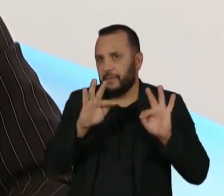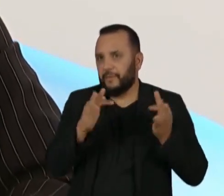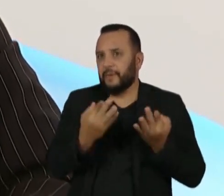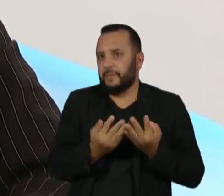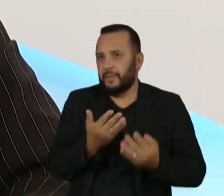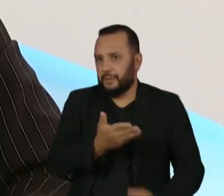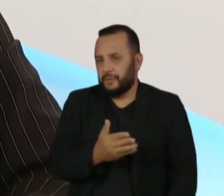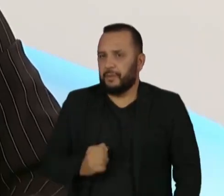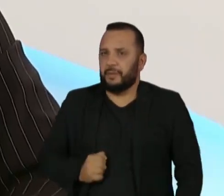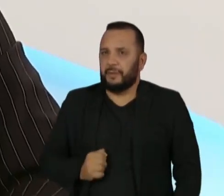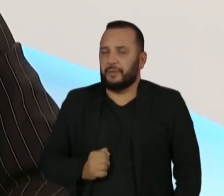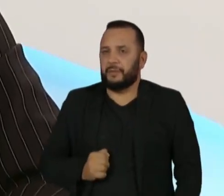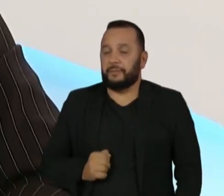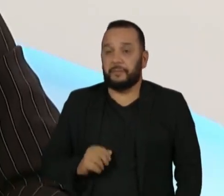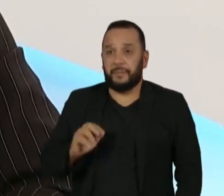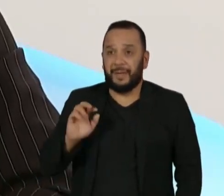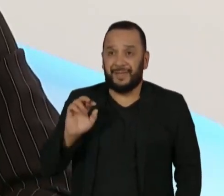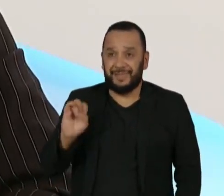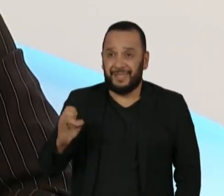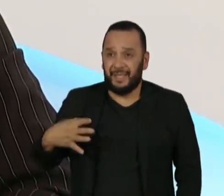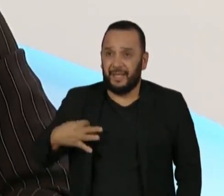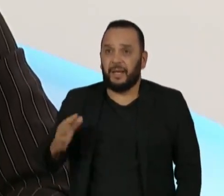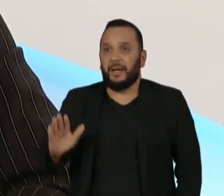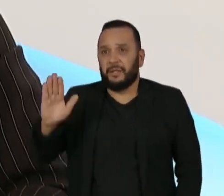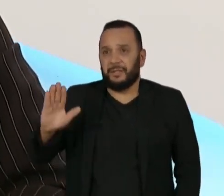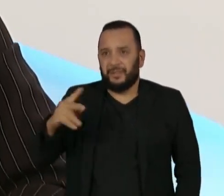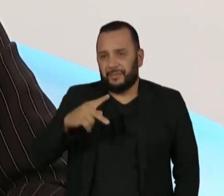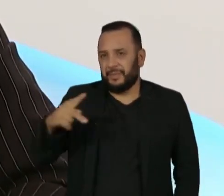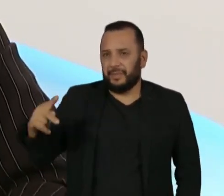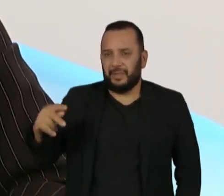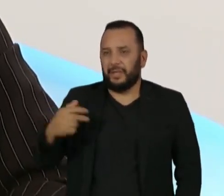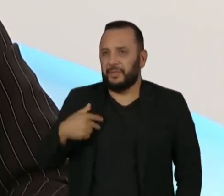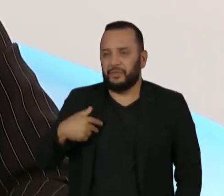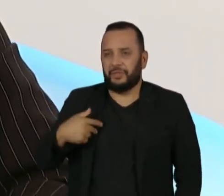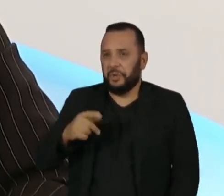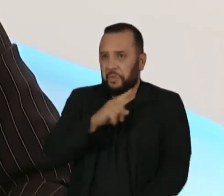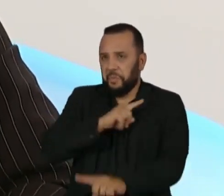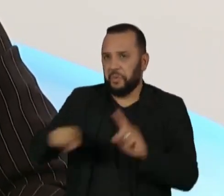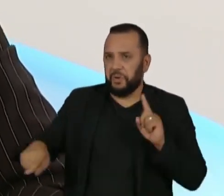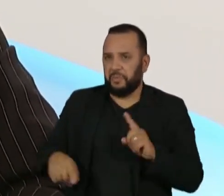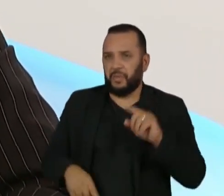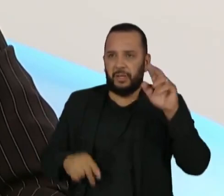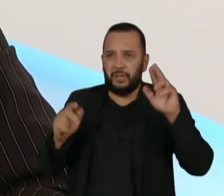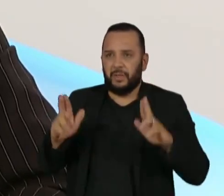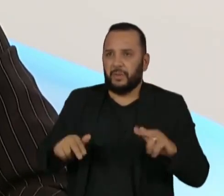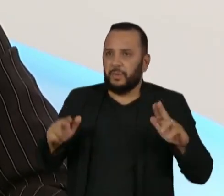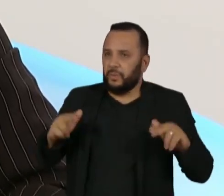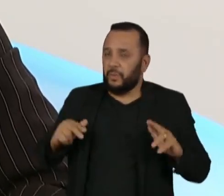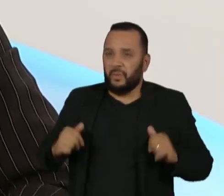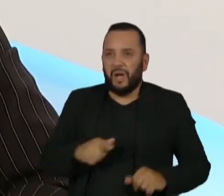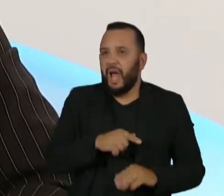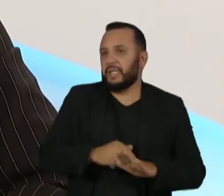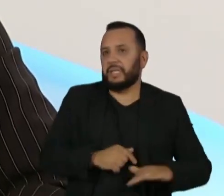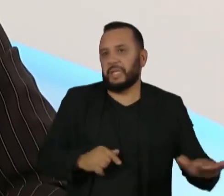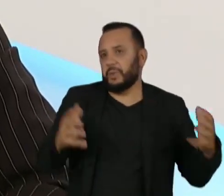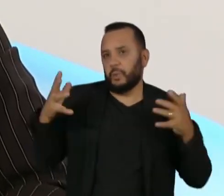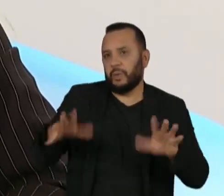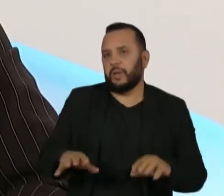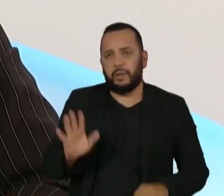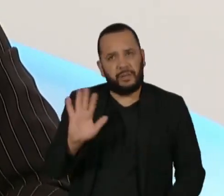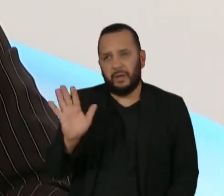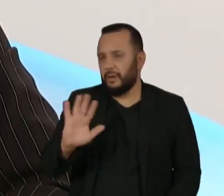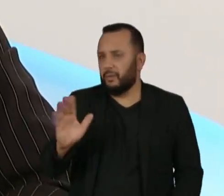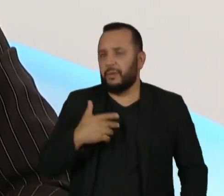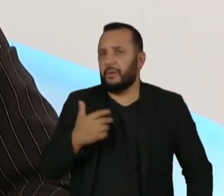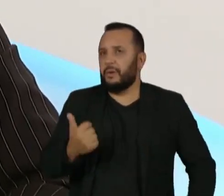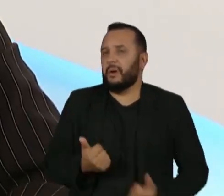eh mas se ele tivesse que ir eu ia Jamais eu nunca falei não você não vai Ou ah As crianças não querem ó Não de jeito nenhum